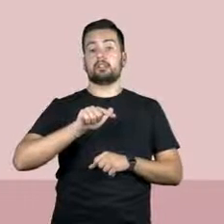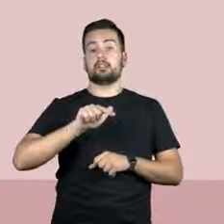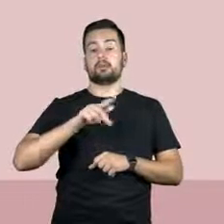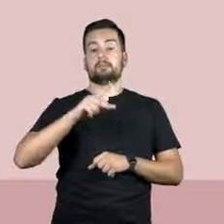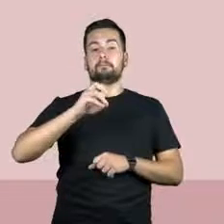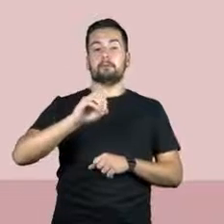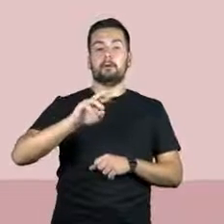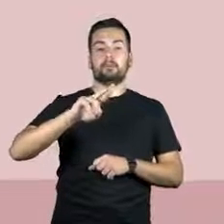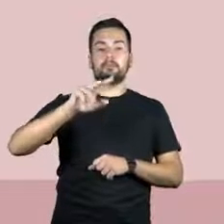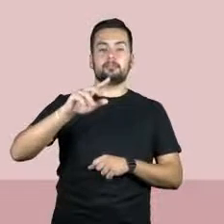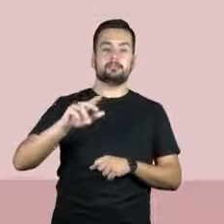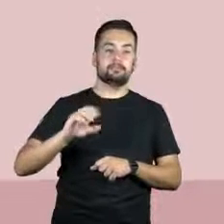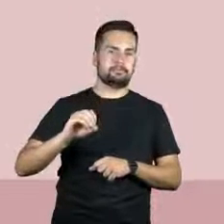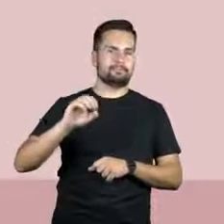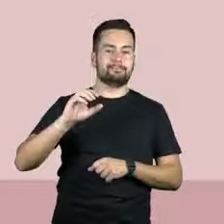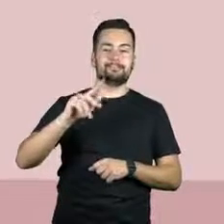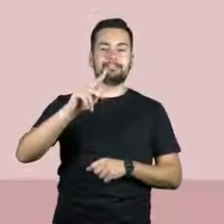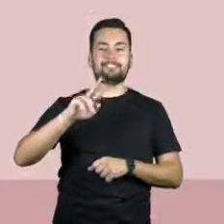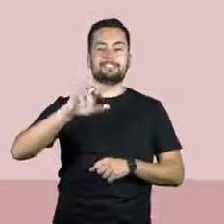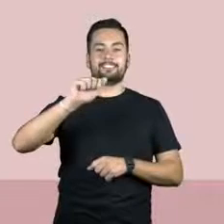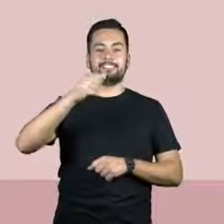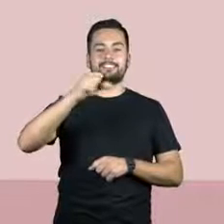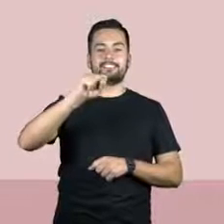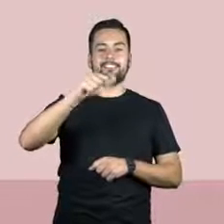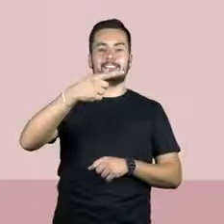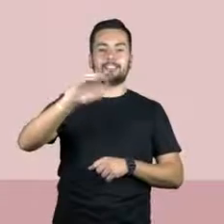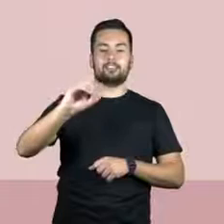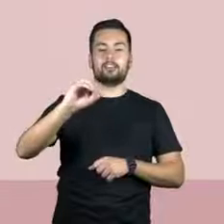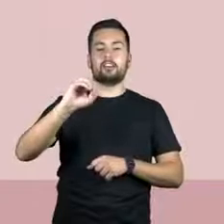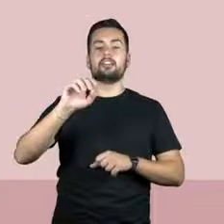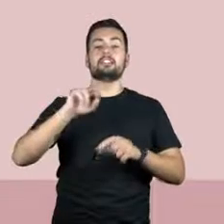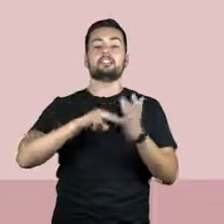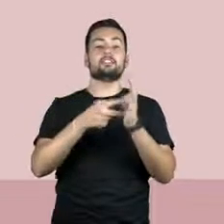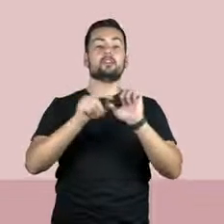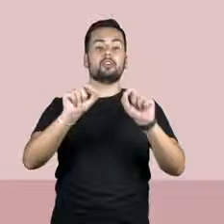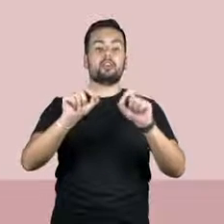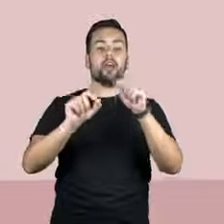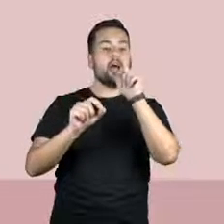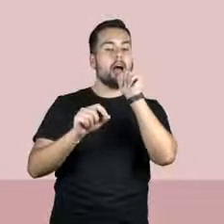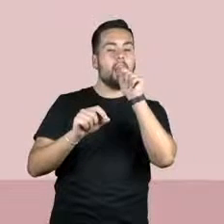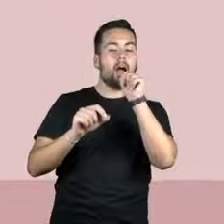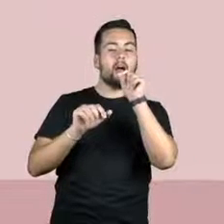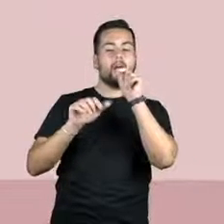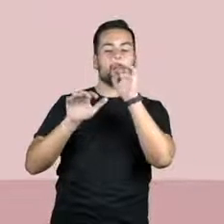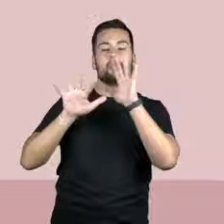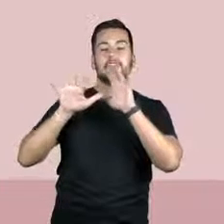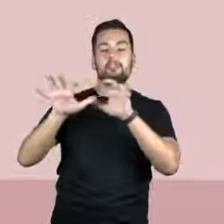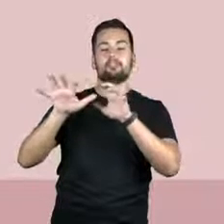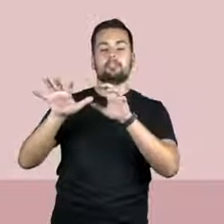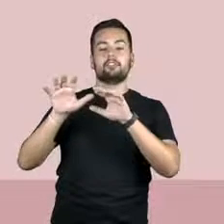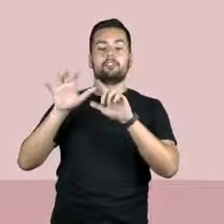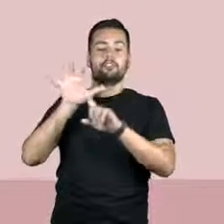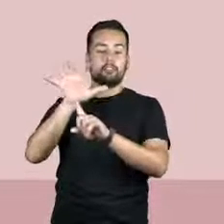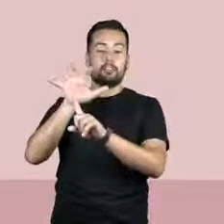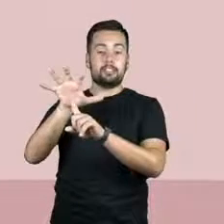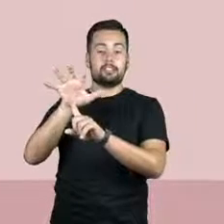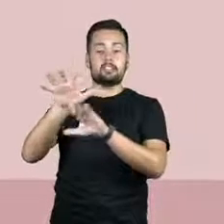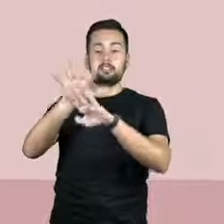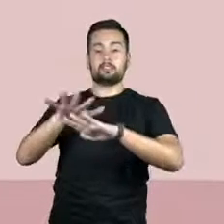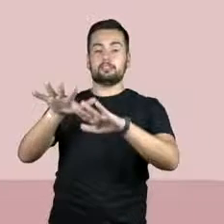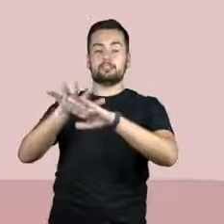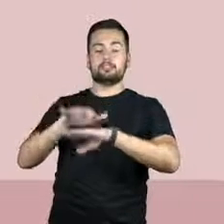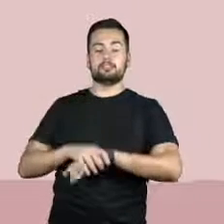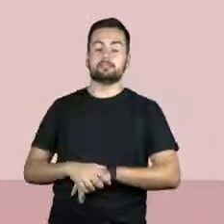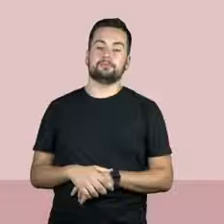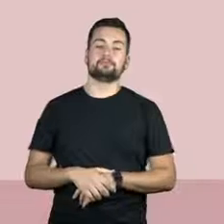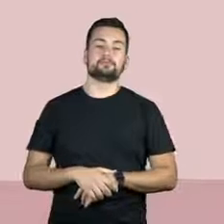seria a poropressão? A pressão que a água ocasiona na fatia, tá? Dentro desse talude. E